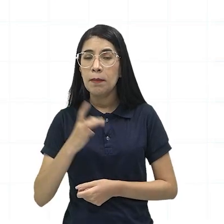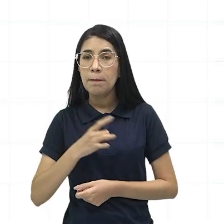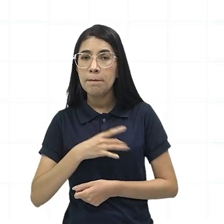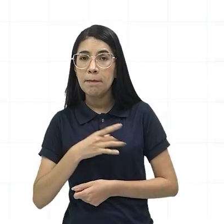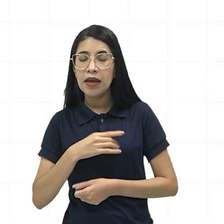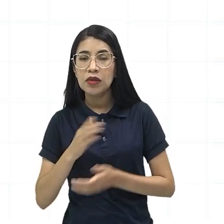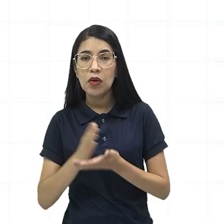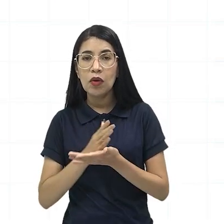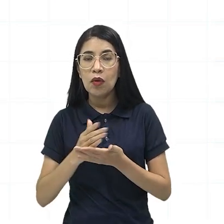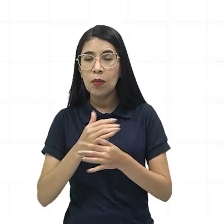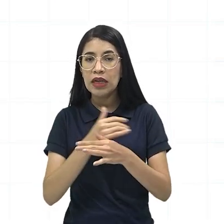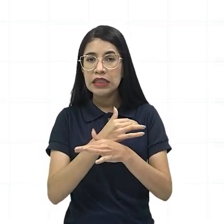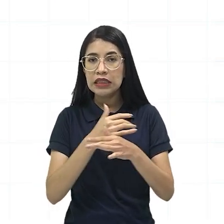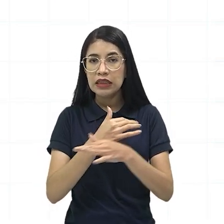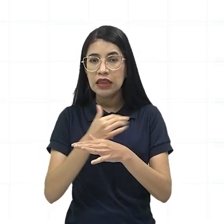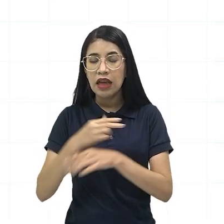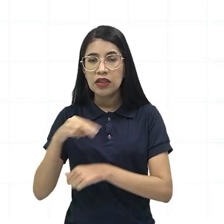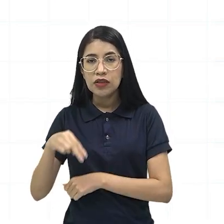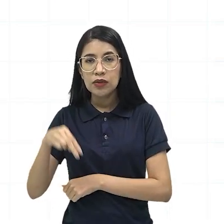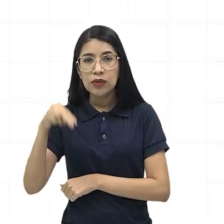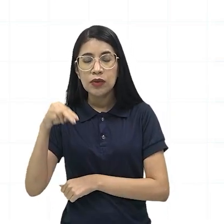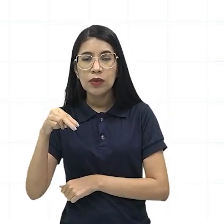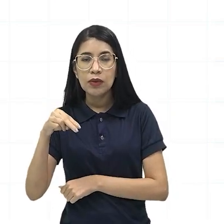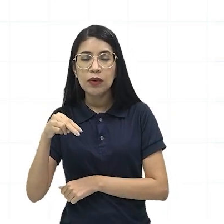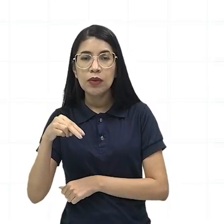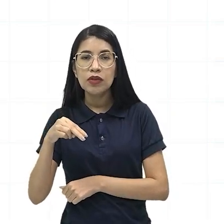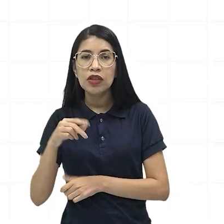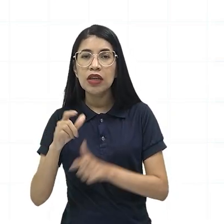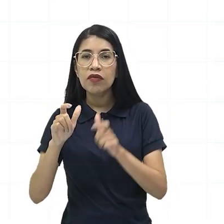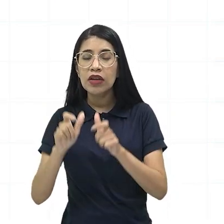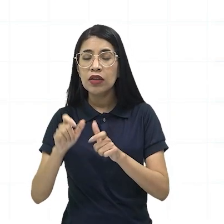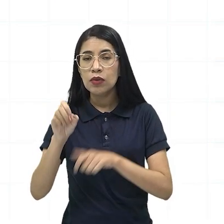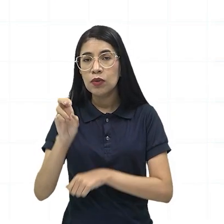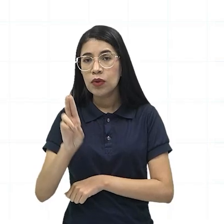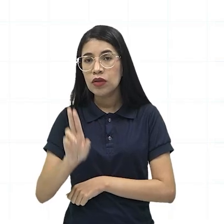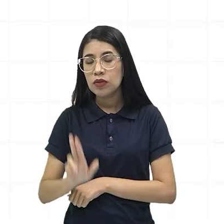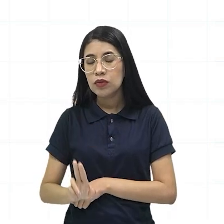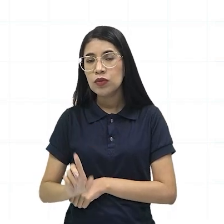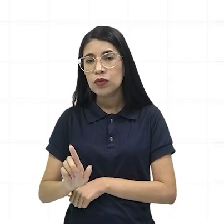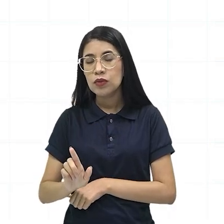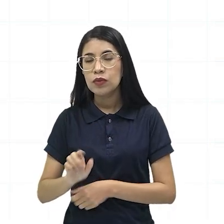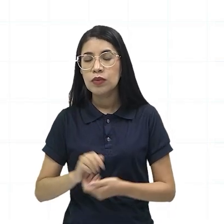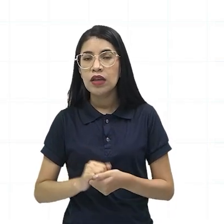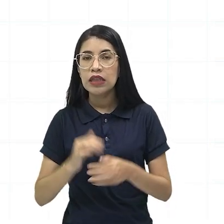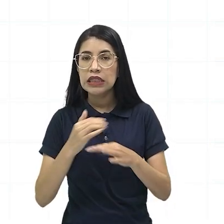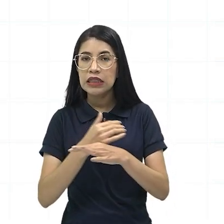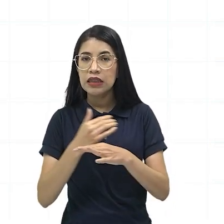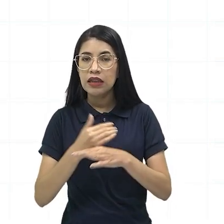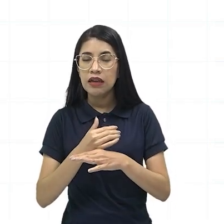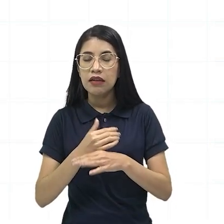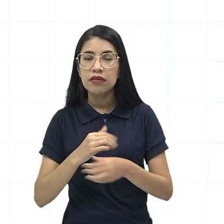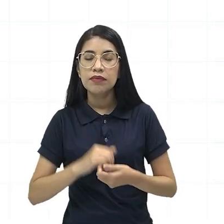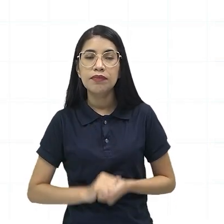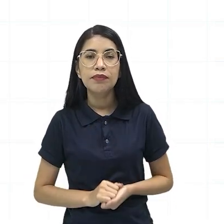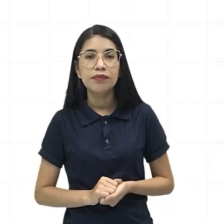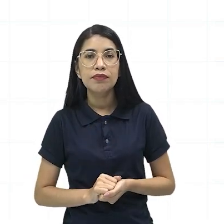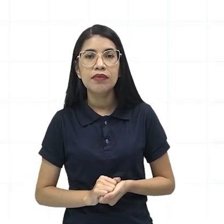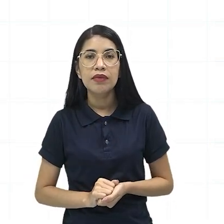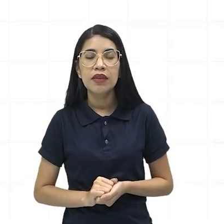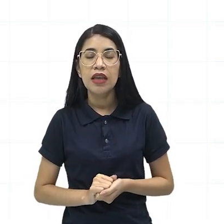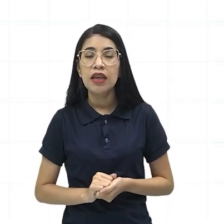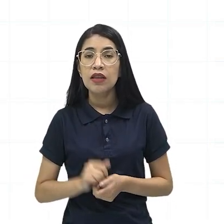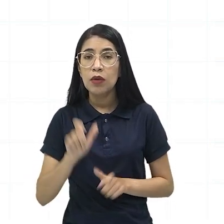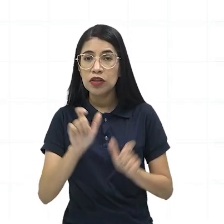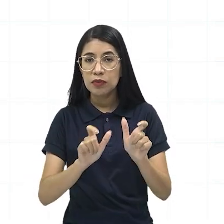algumas cidades do norte, desse meio norte que fica ao sul das grandes províncias do norte grande, e que os